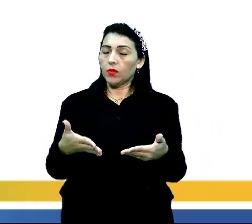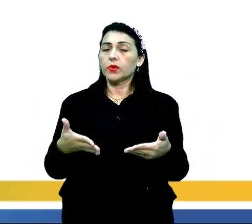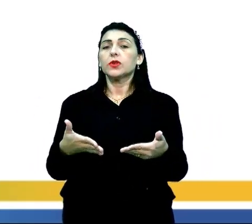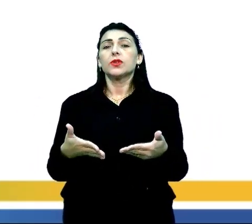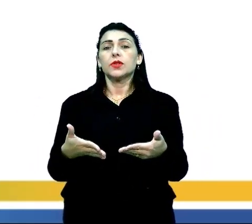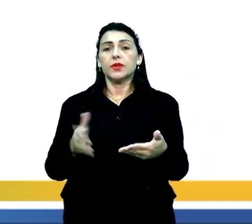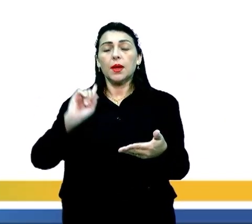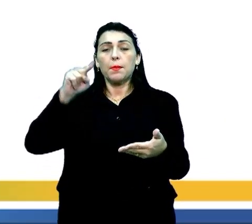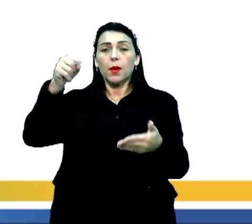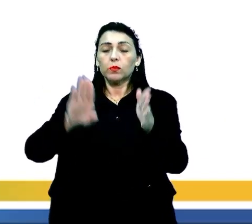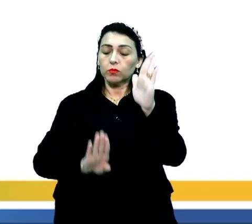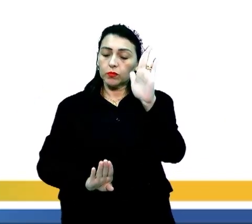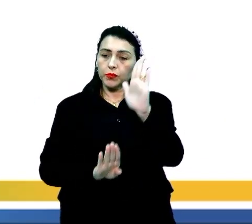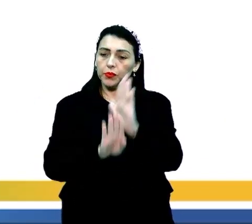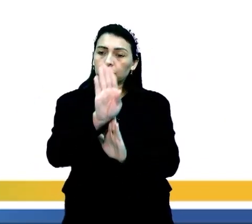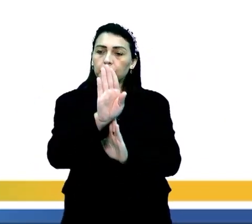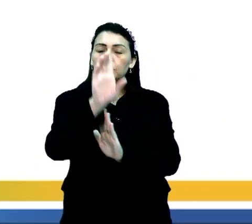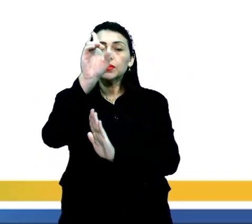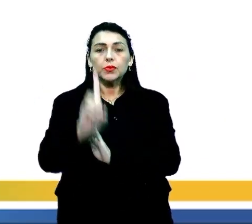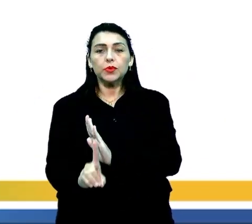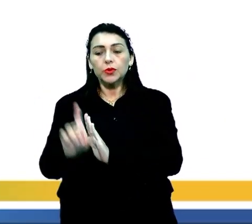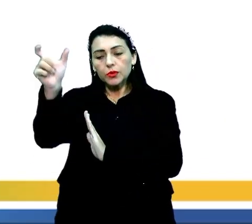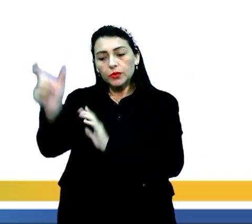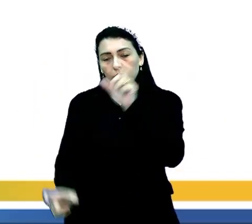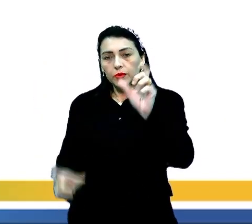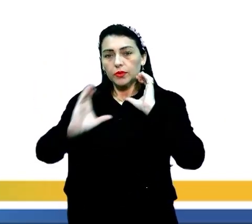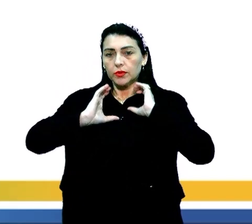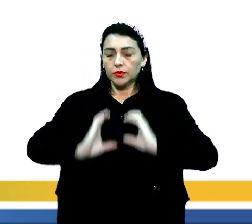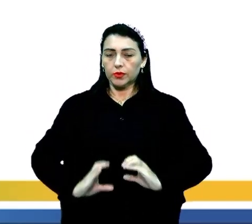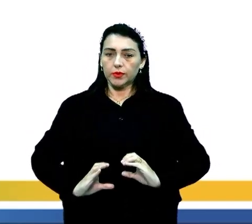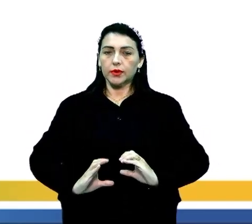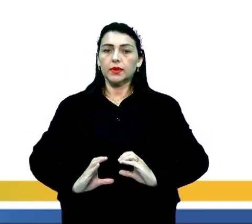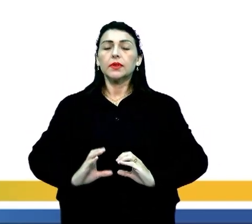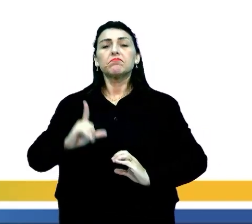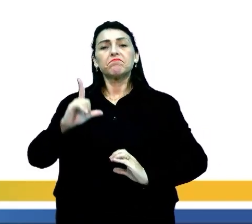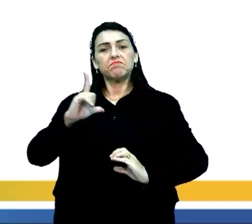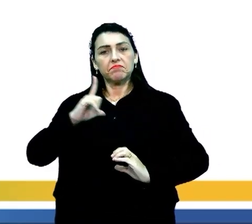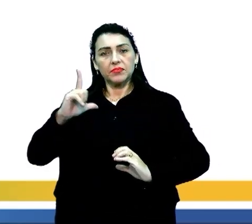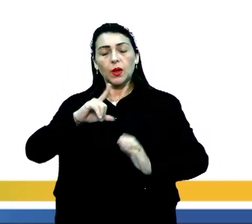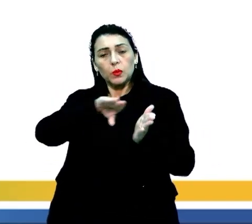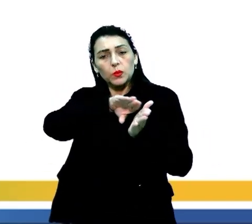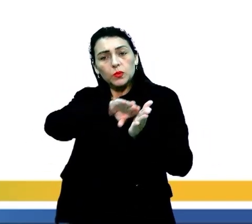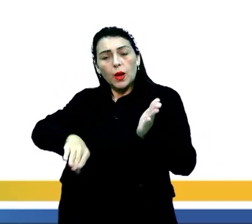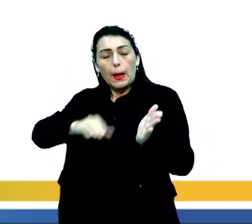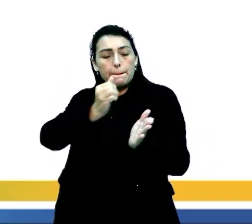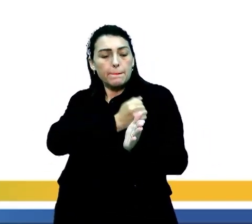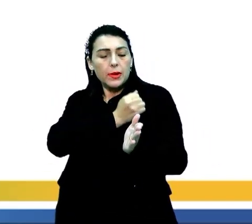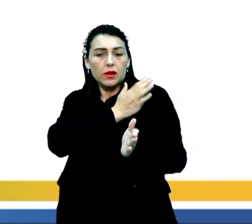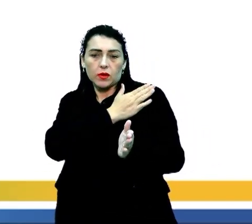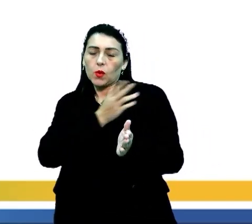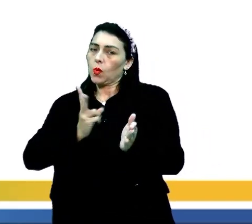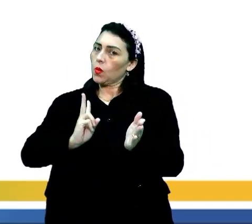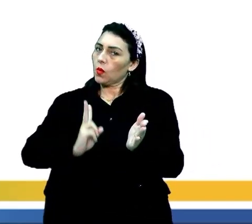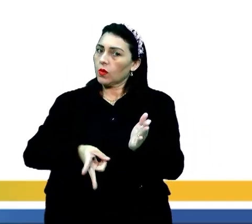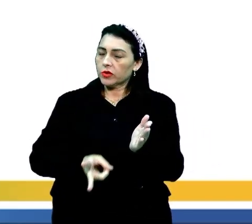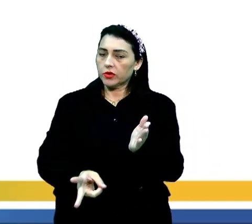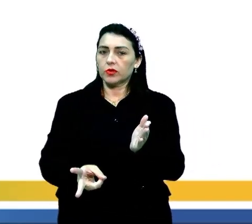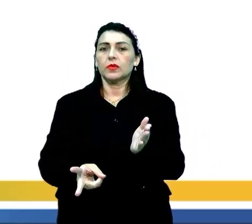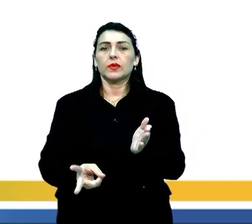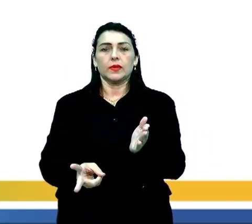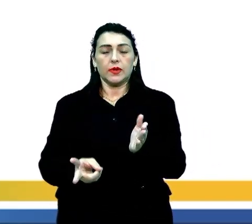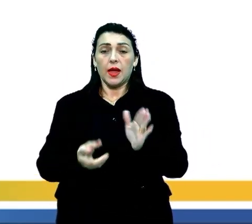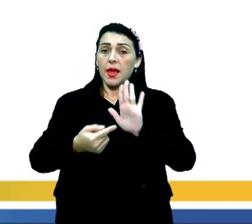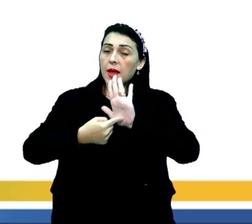mesmo após avanços nos direitos desses cidadãos, a situação de exclusão e preconceito permanece e